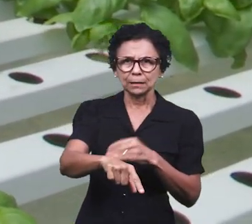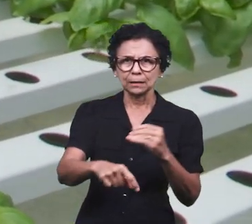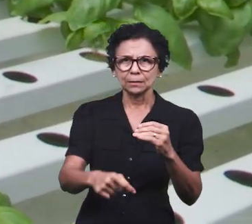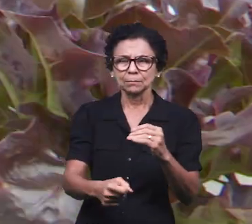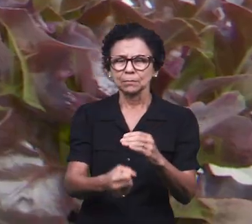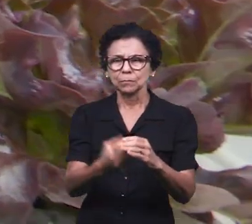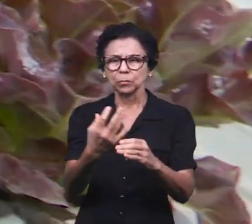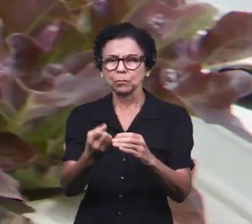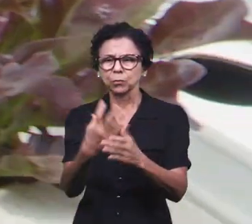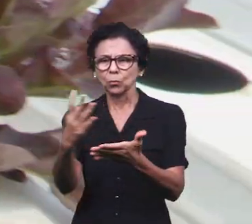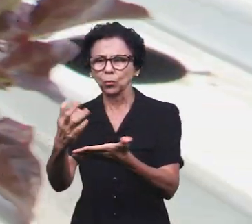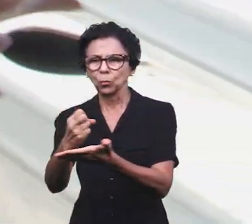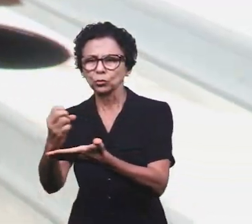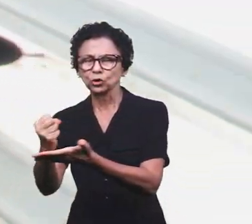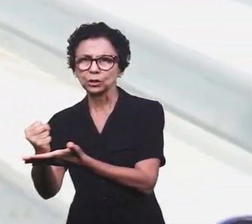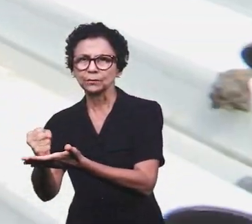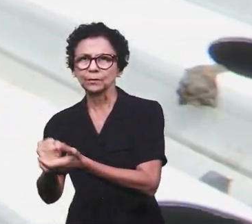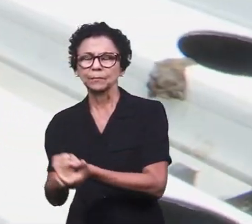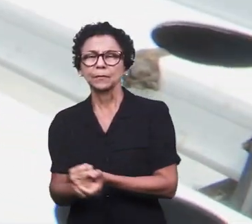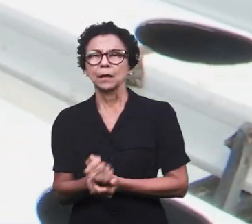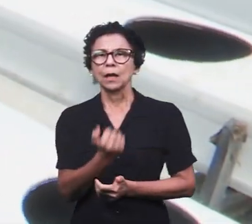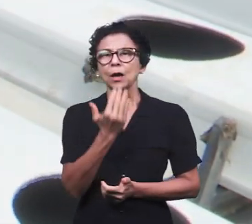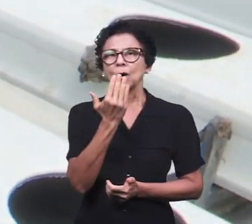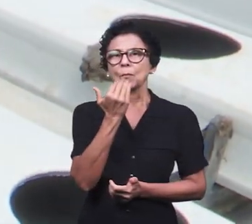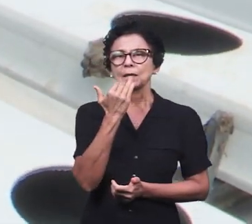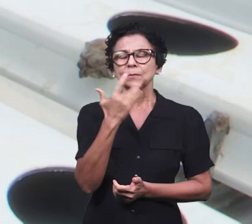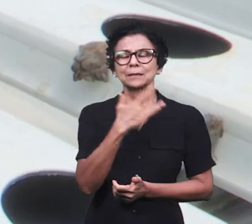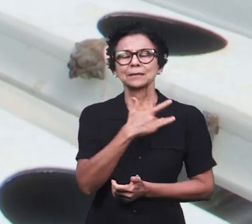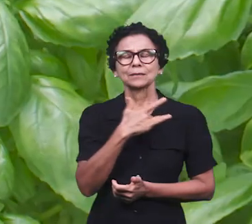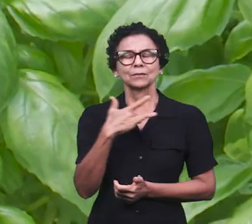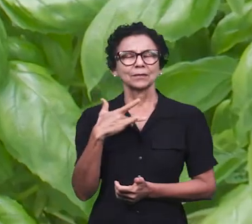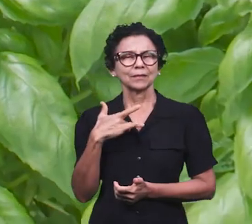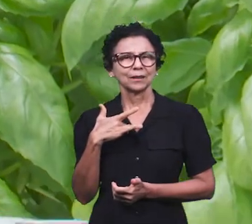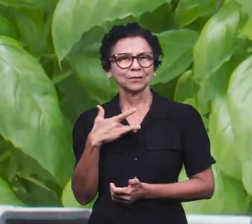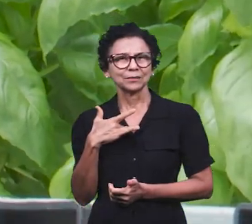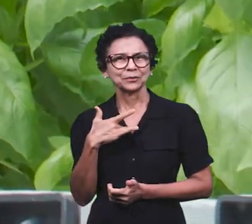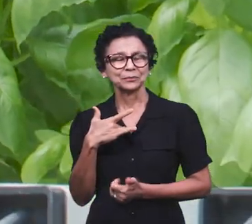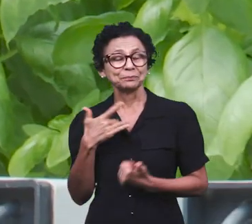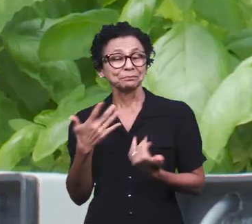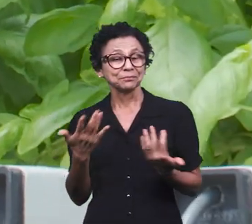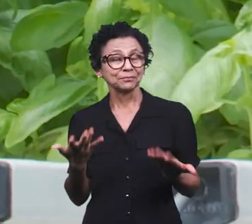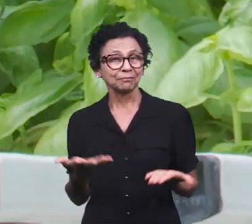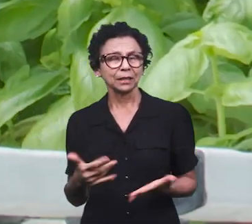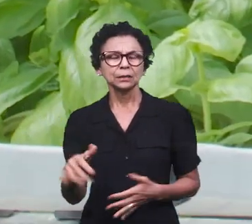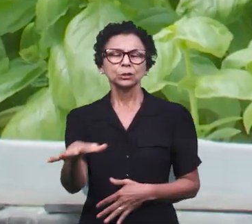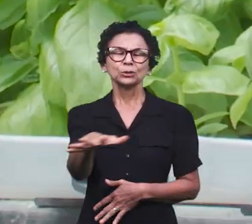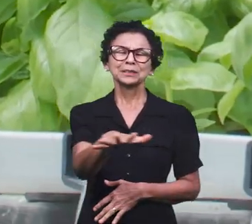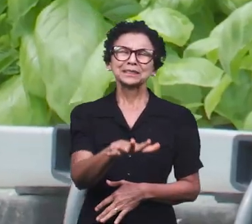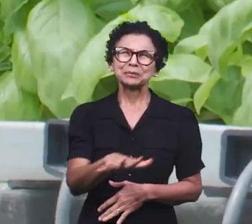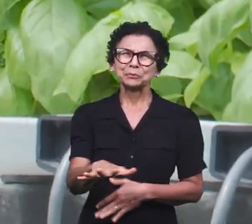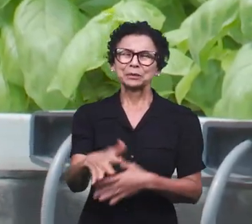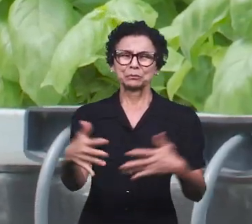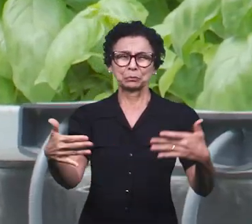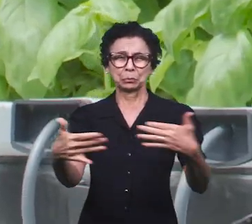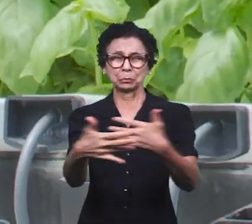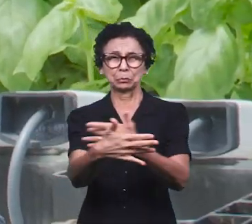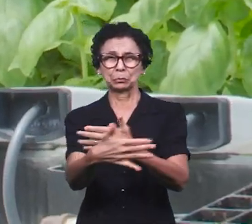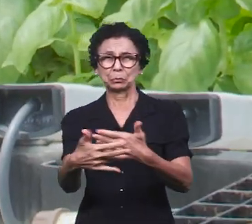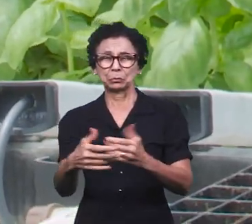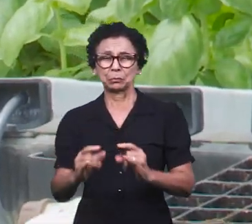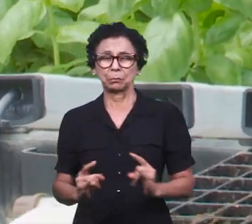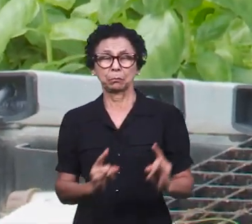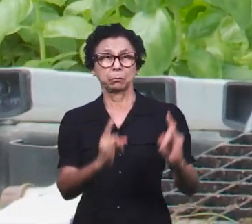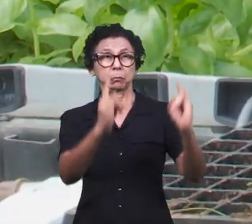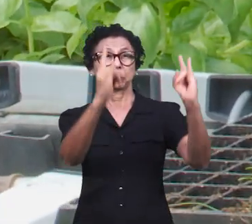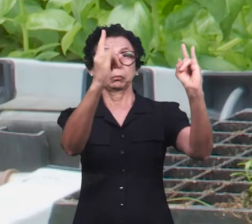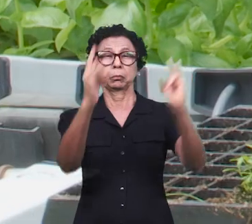todos nós. Ela é a vida em sua forma mais pura. E em meio aos ambientes urbanos e cercados por